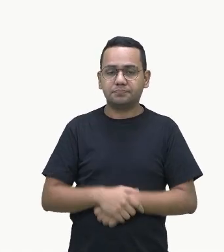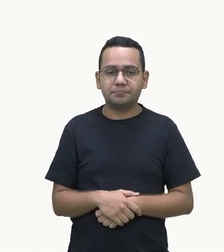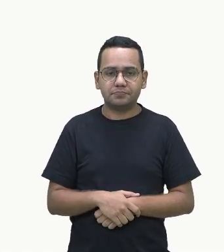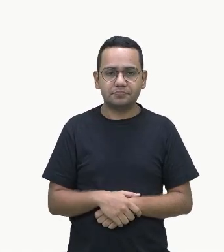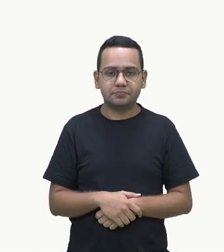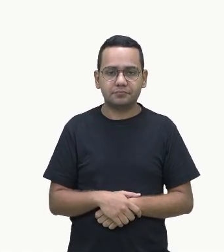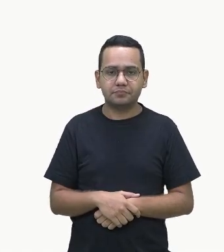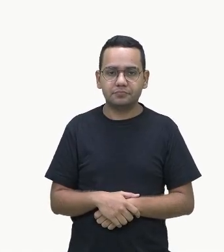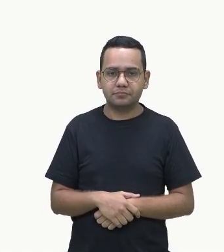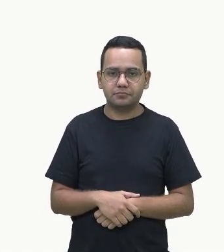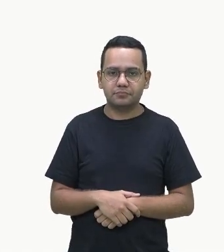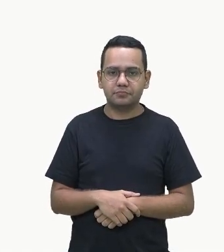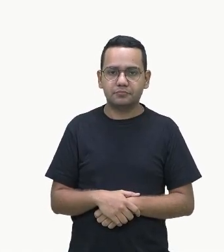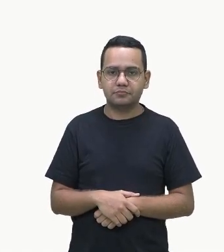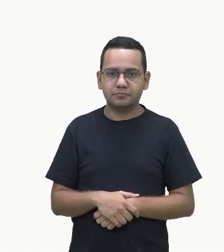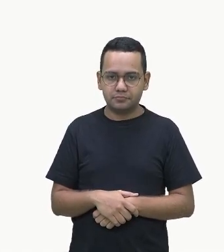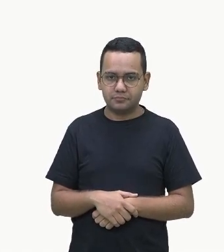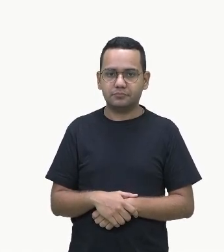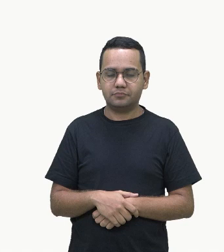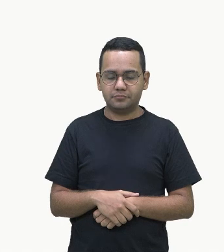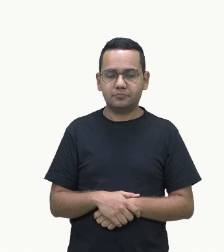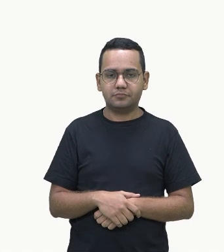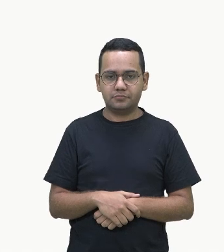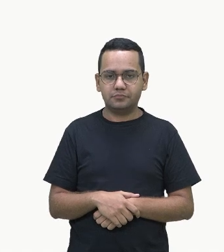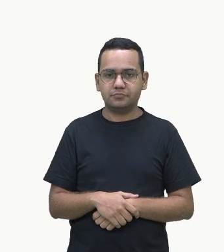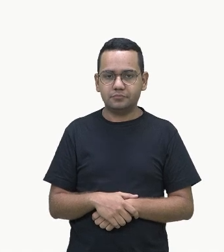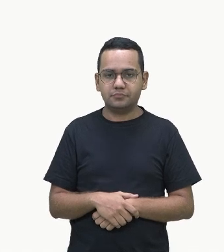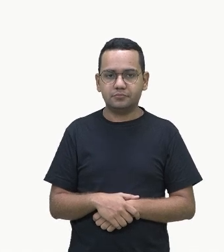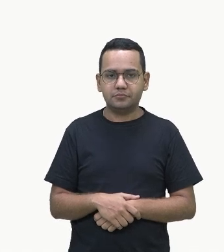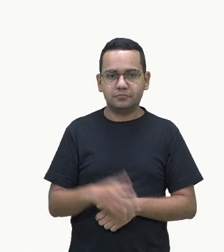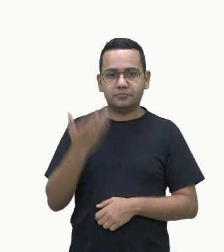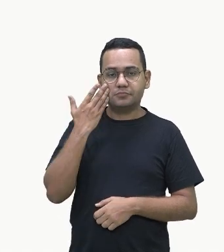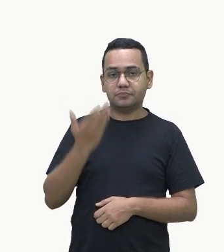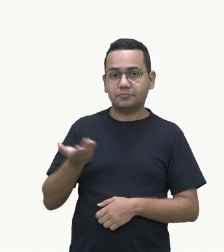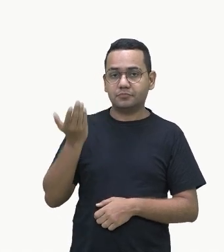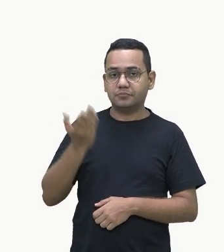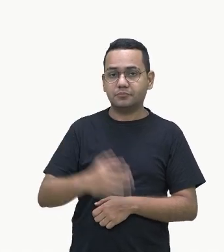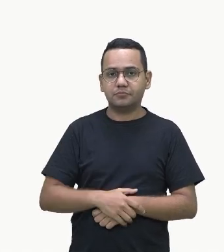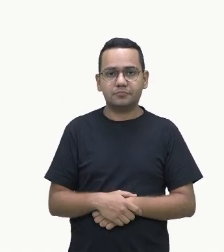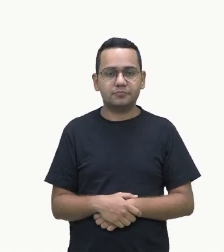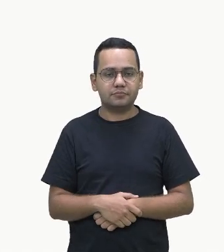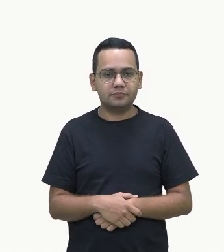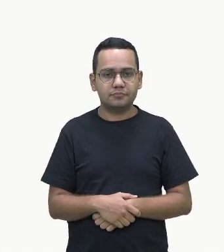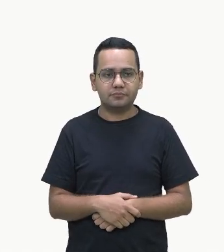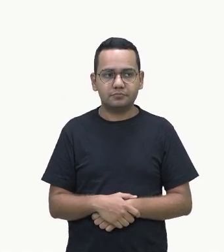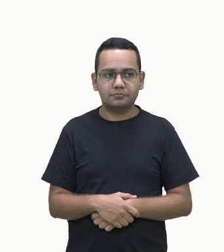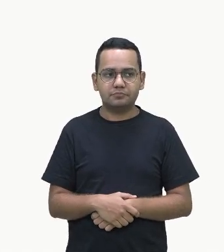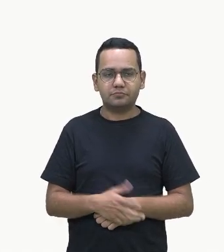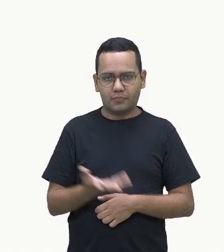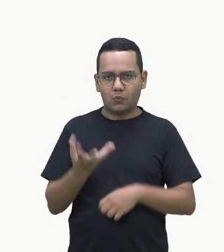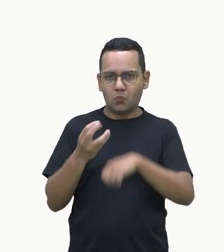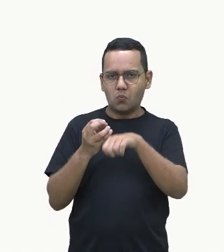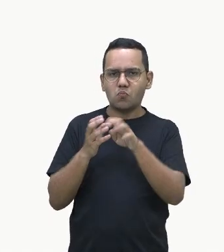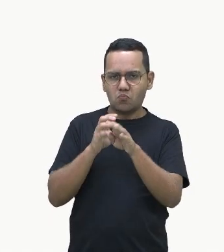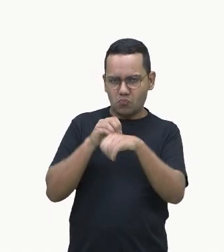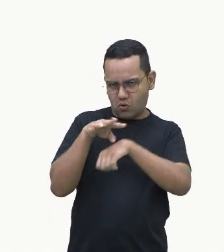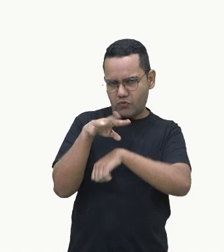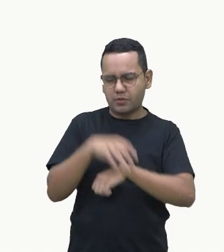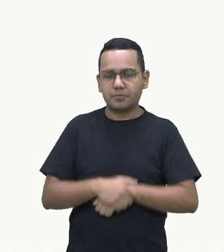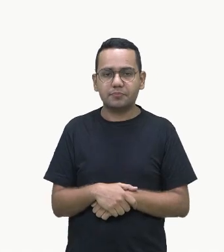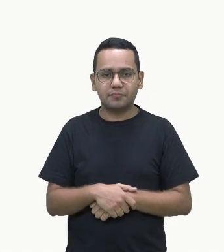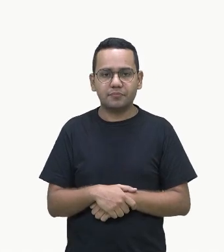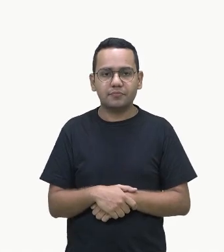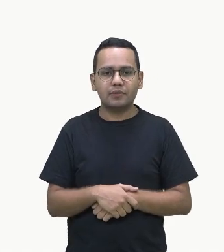são perpendiculares entre si. E aqui, falando de catetos, eu quero abrir uma observação. A hipotenusa